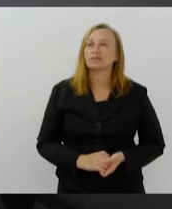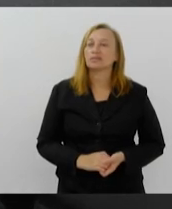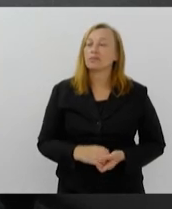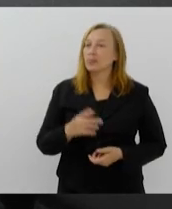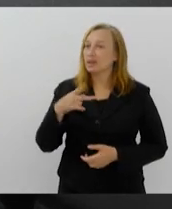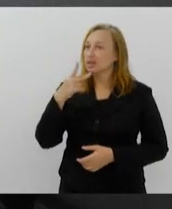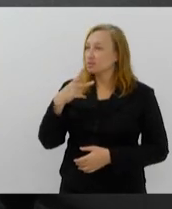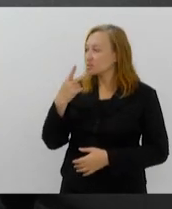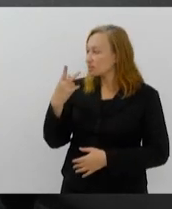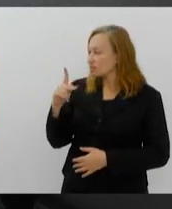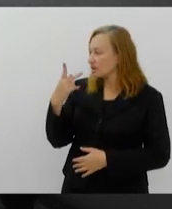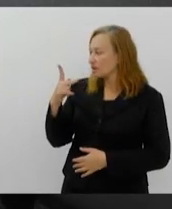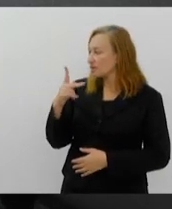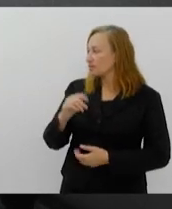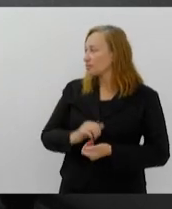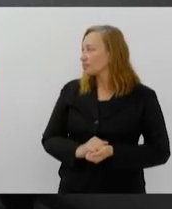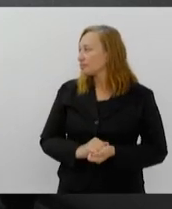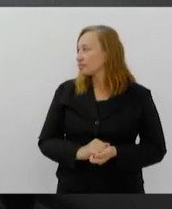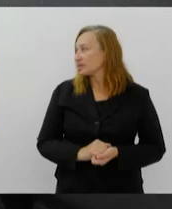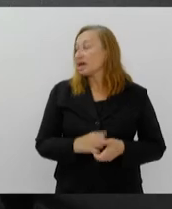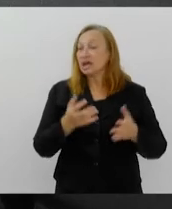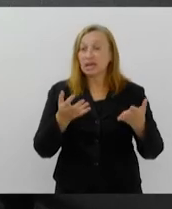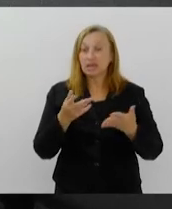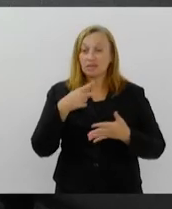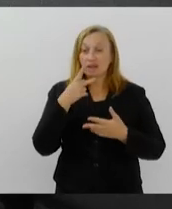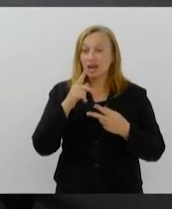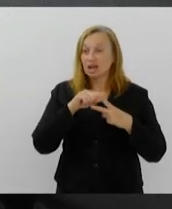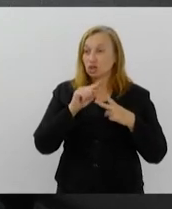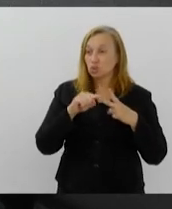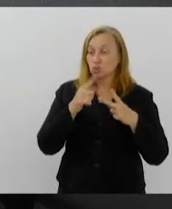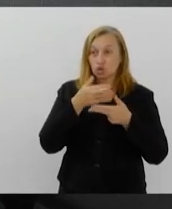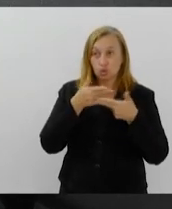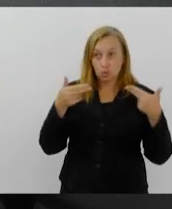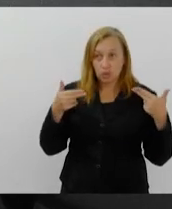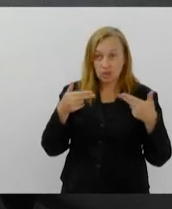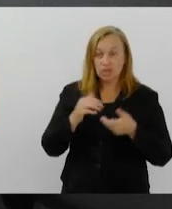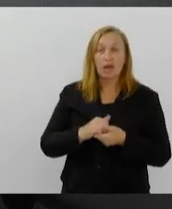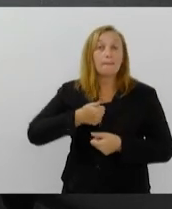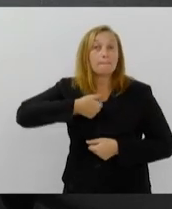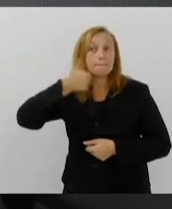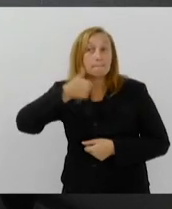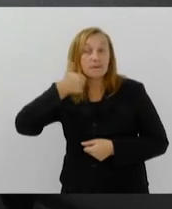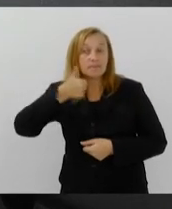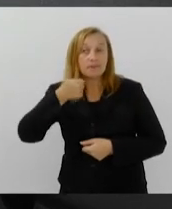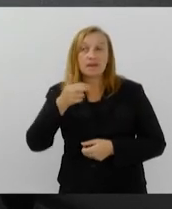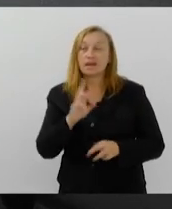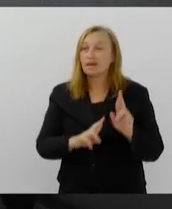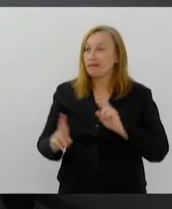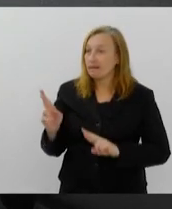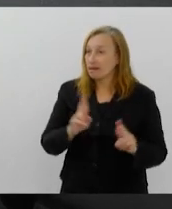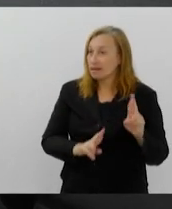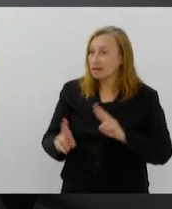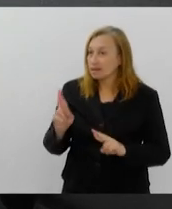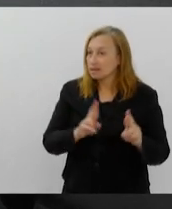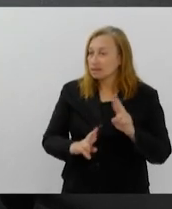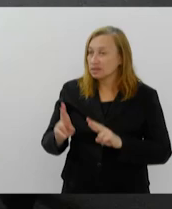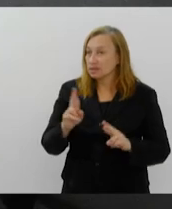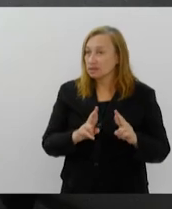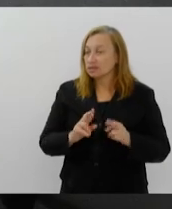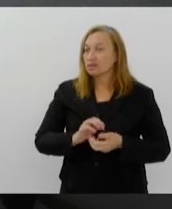explanação e queria aduzir duas questões. Primeira, em relação